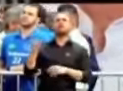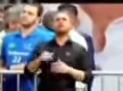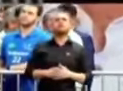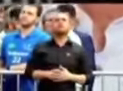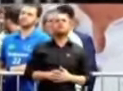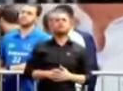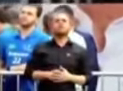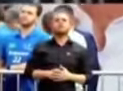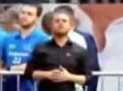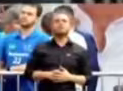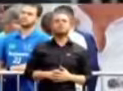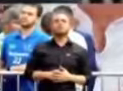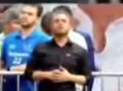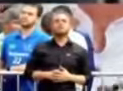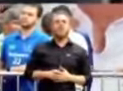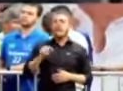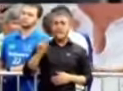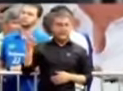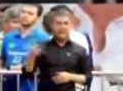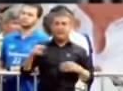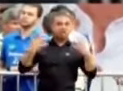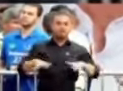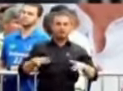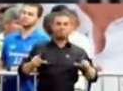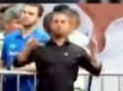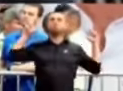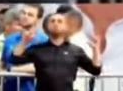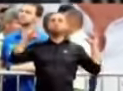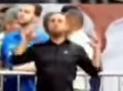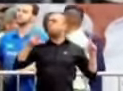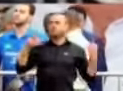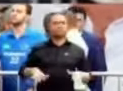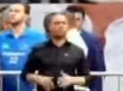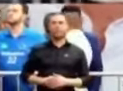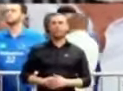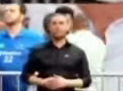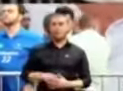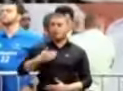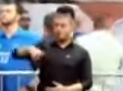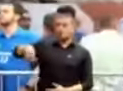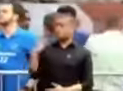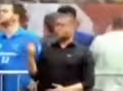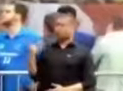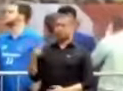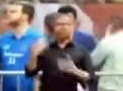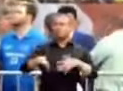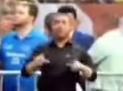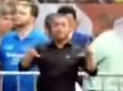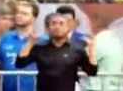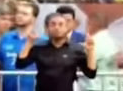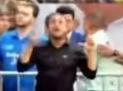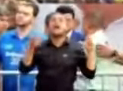A diferença é que ele não quer se promover. Nós não queremos nos promover. Nós queremos